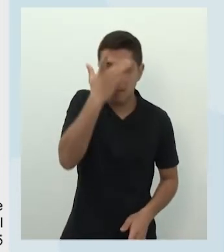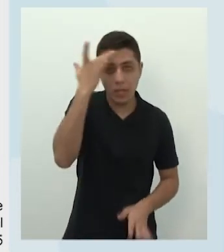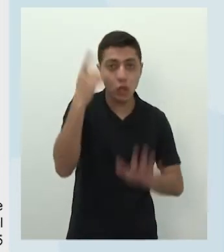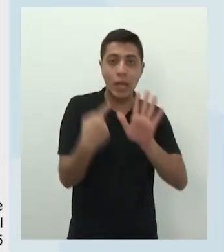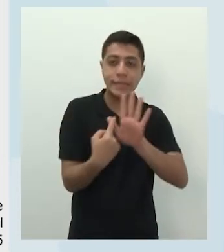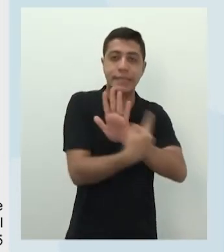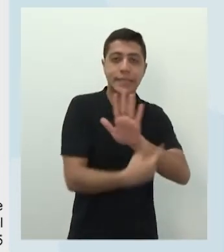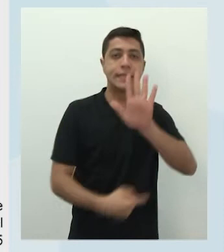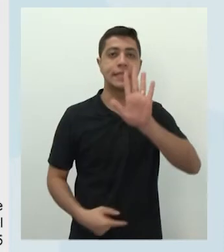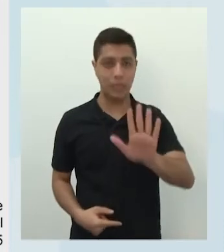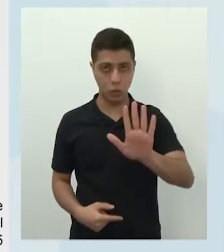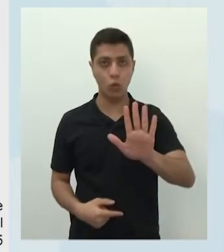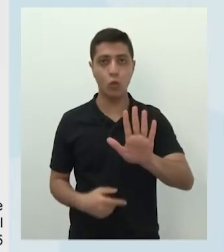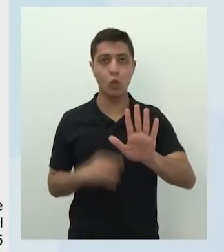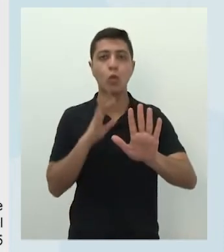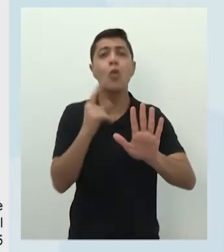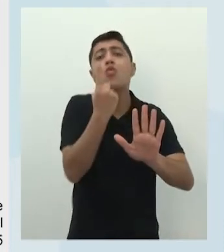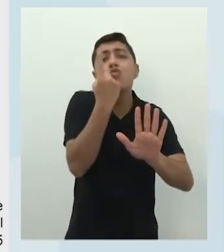Seja um problema